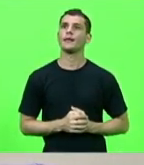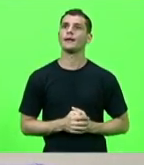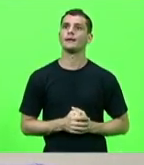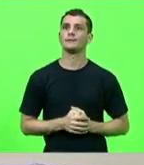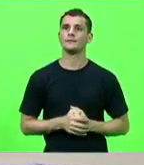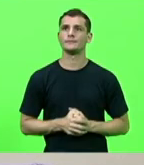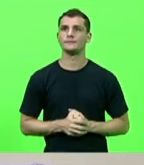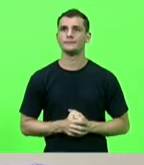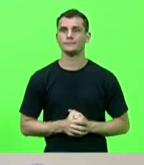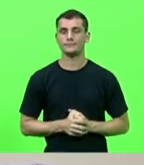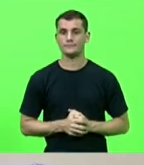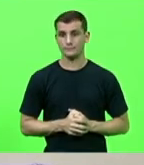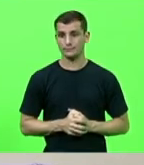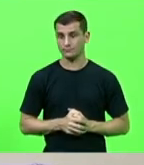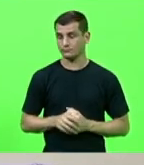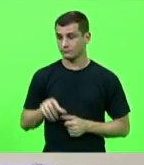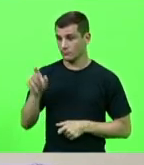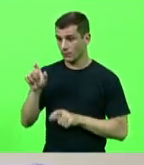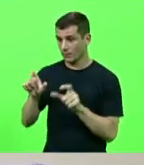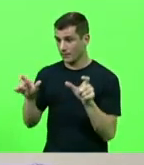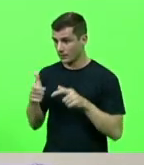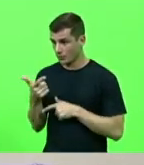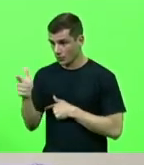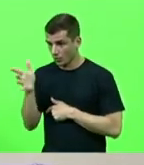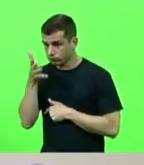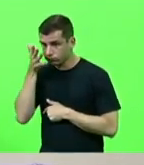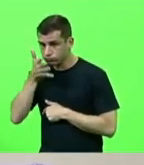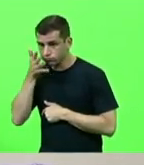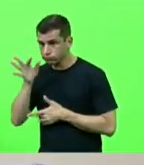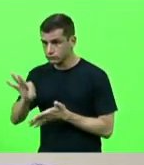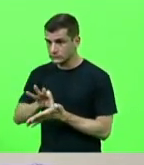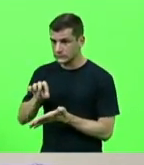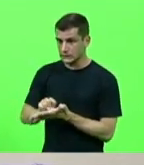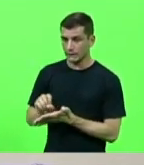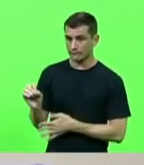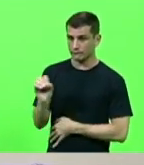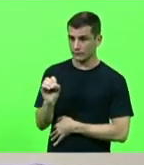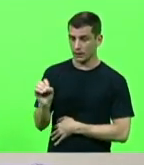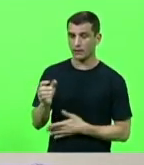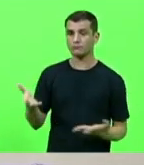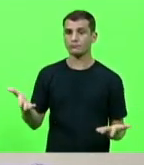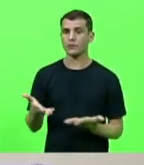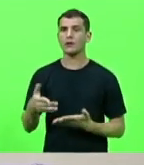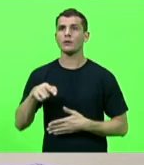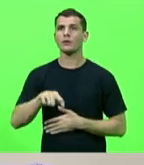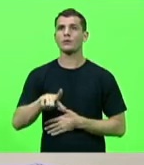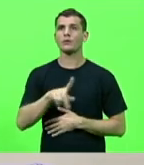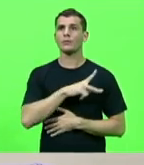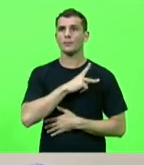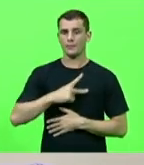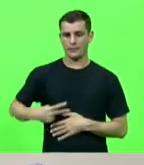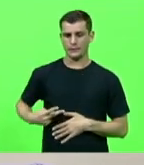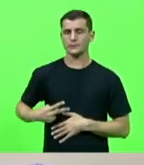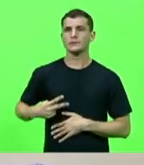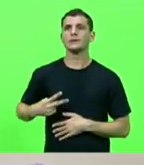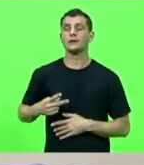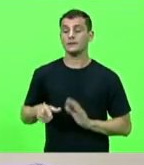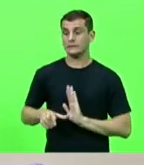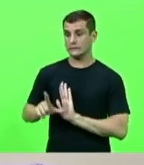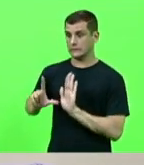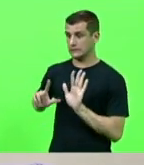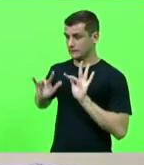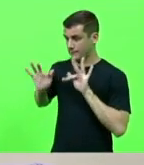Não havendo mais oradores inscritos, esta presidência, antes de encerrar a